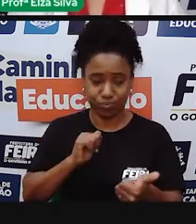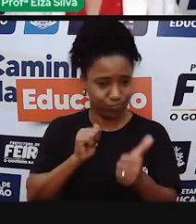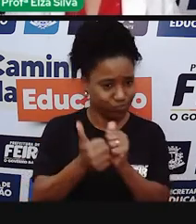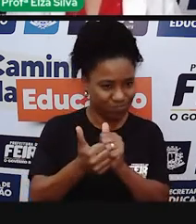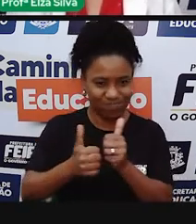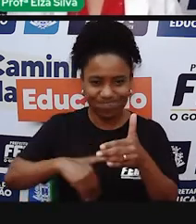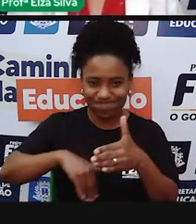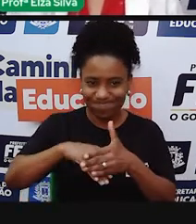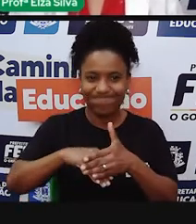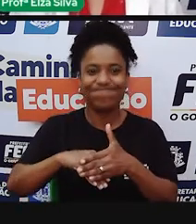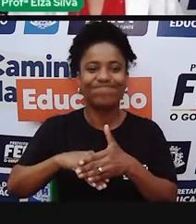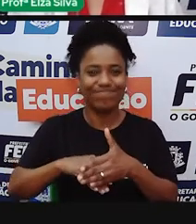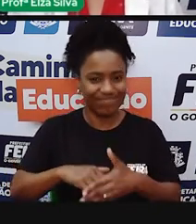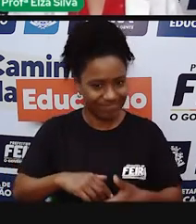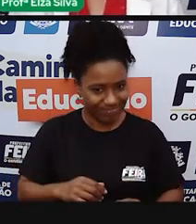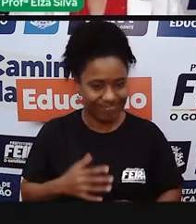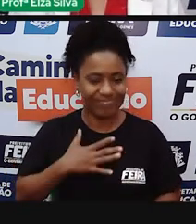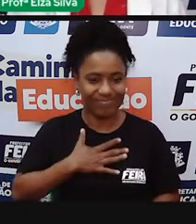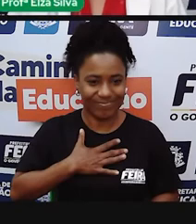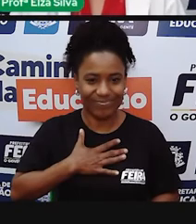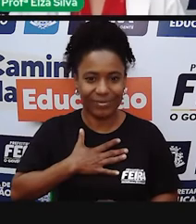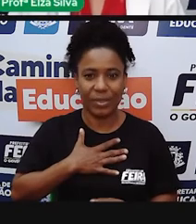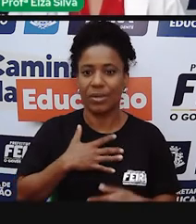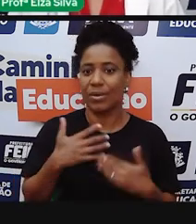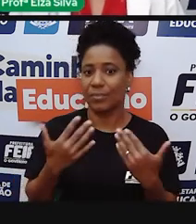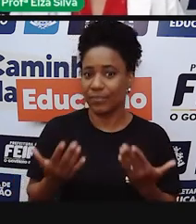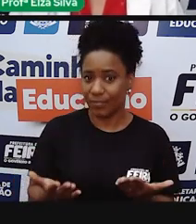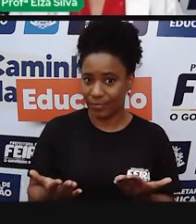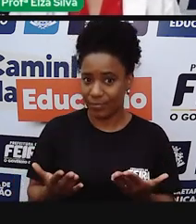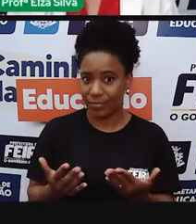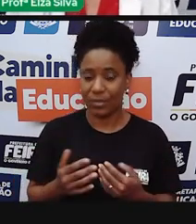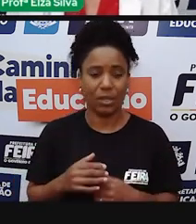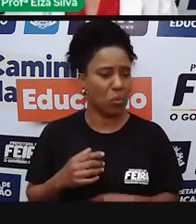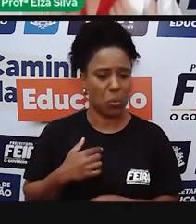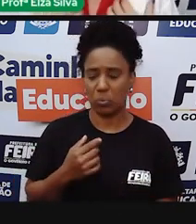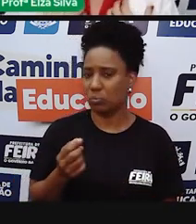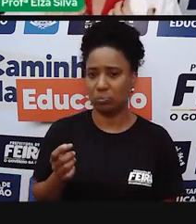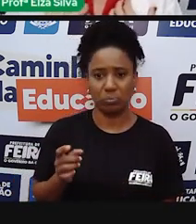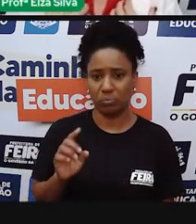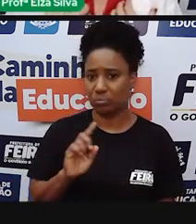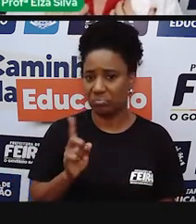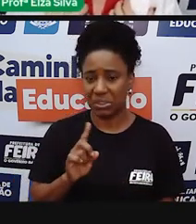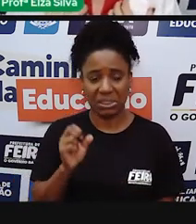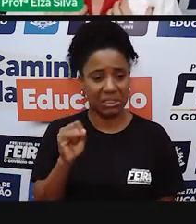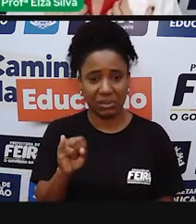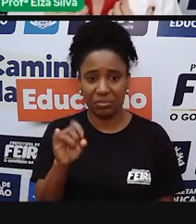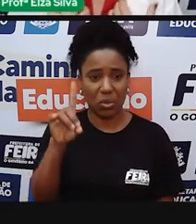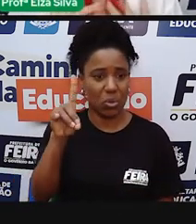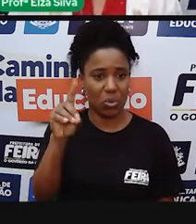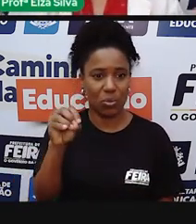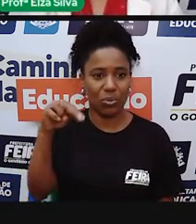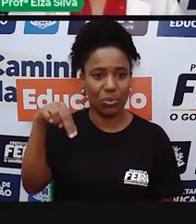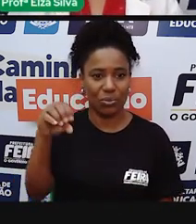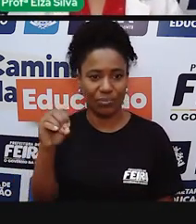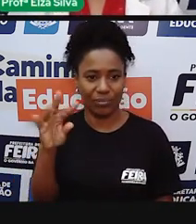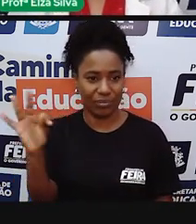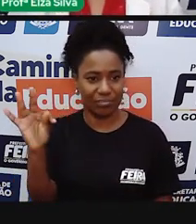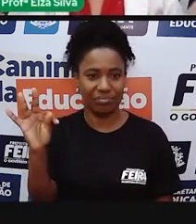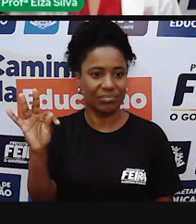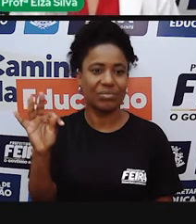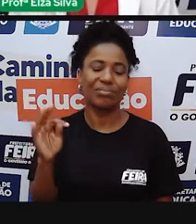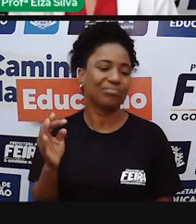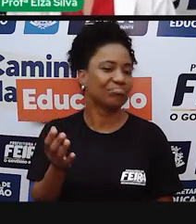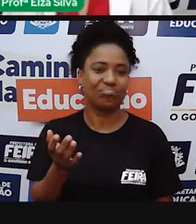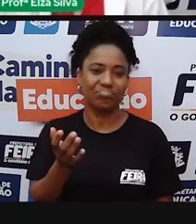que jogo futebol. I don't play soccer, eu nego, eu não jogo futebol, que é a minha situação. I don't play soccer,